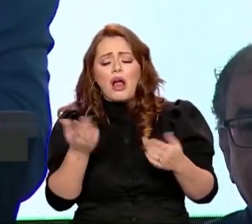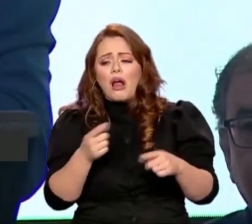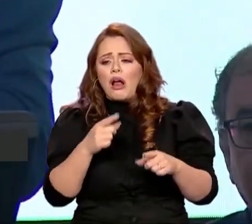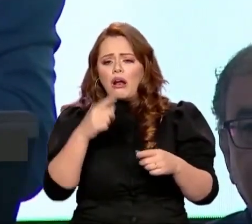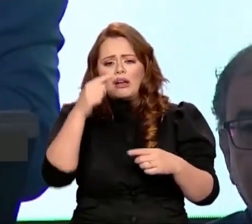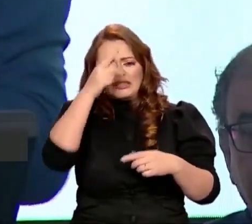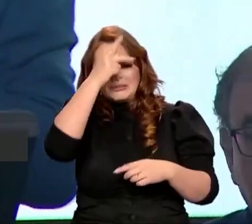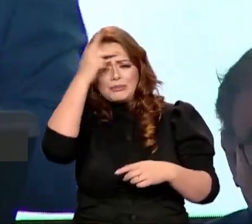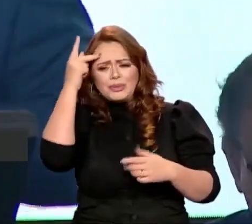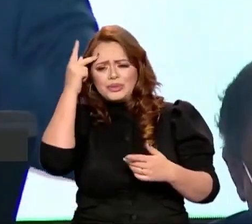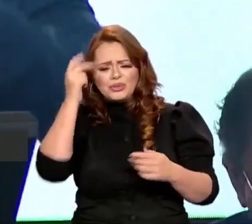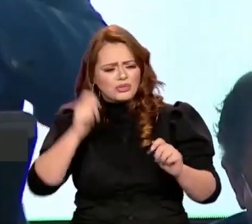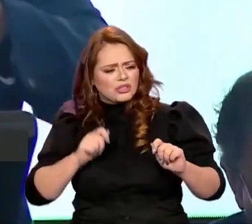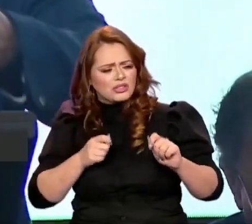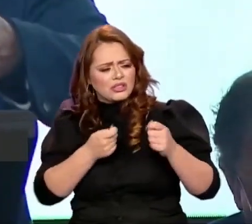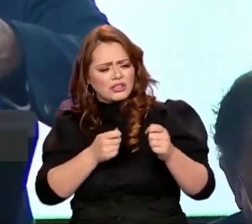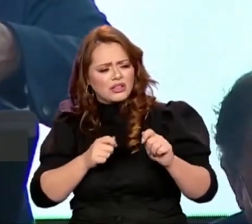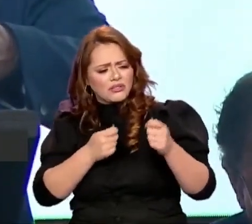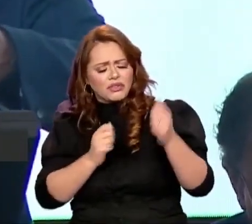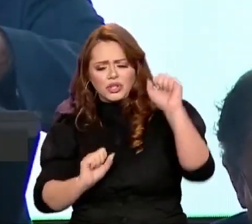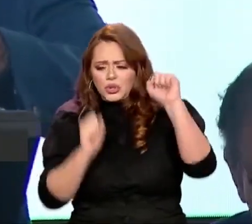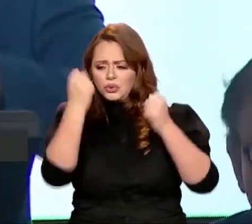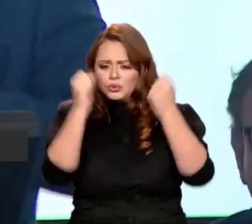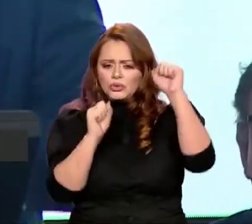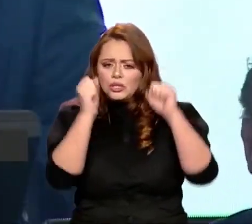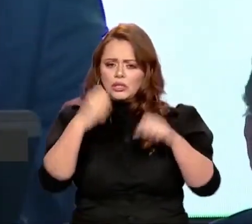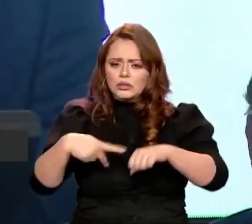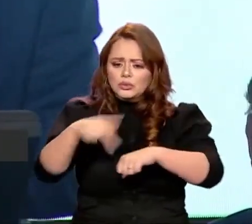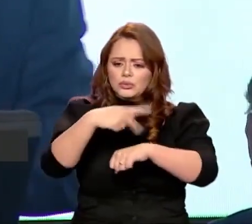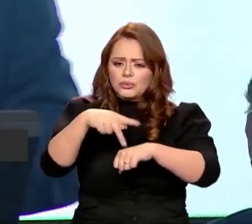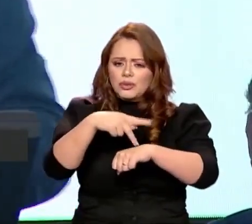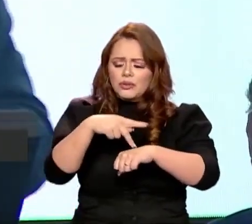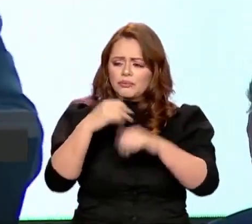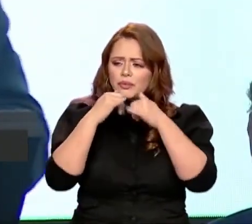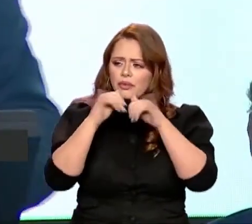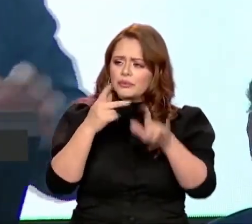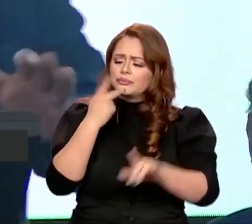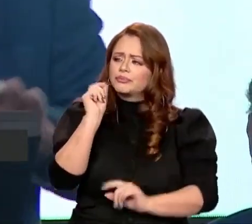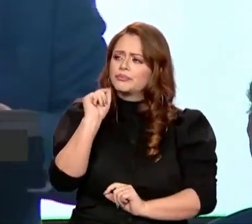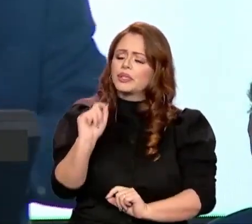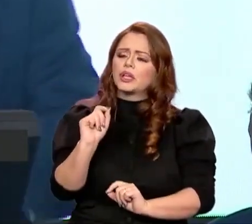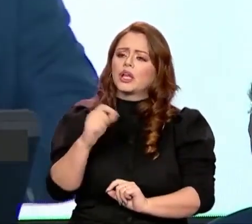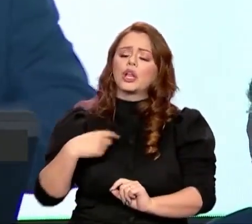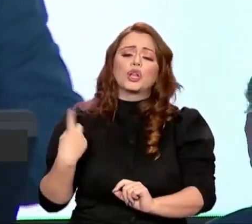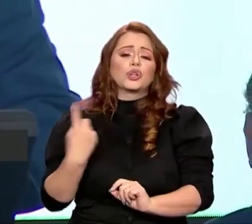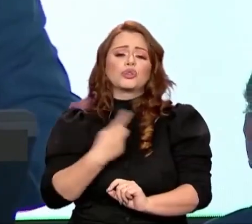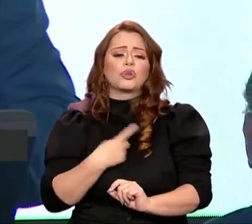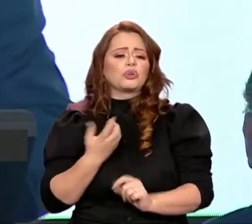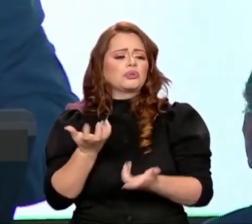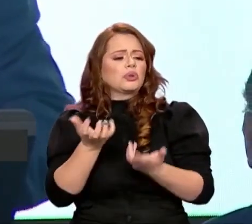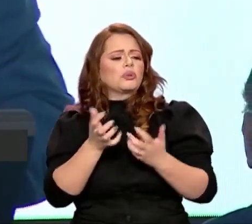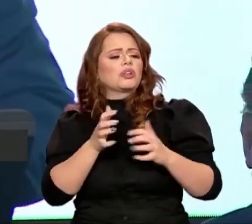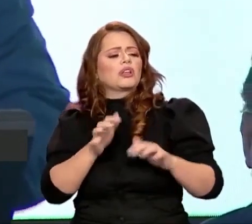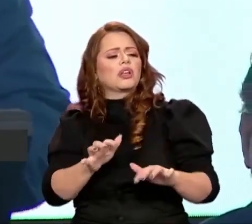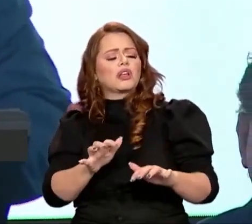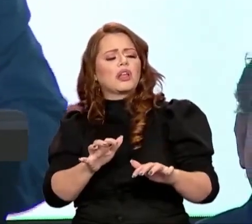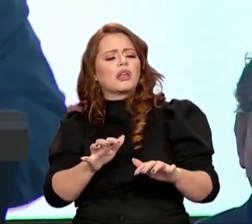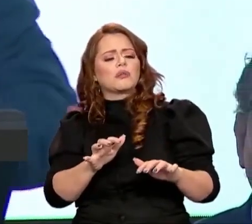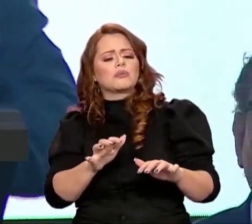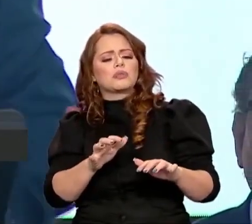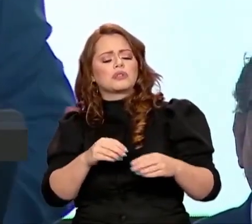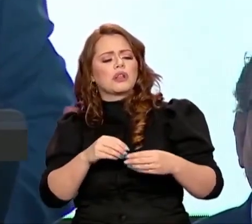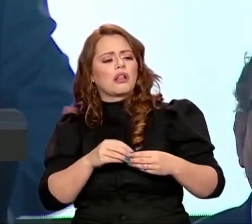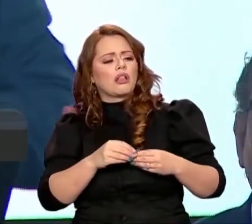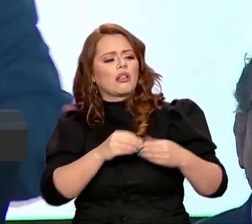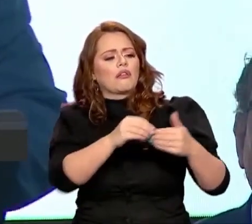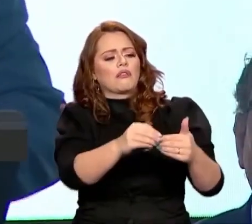que defendem a industrialização do país dizem assim: nós não queremos ser exportador de